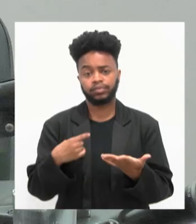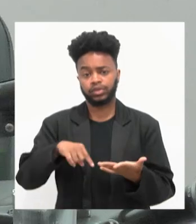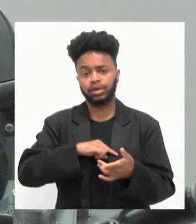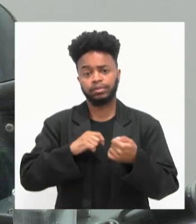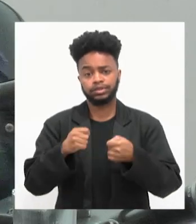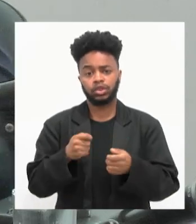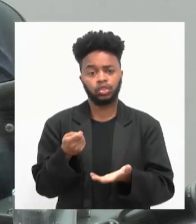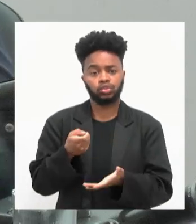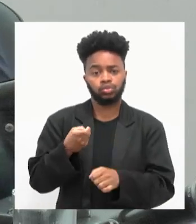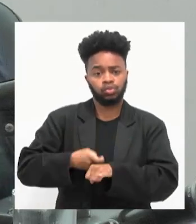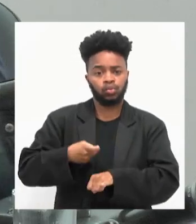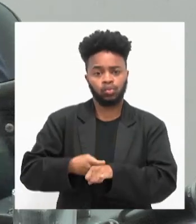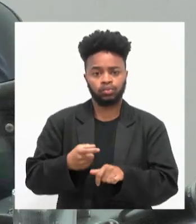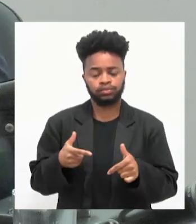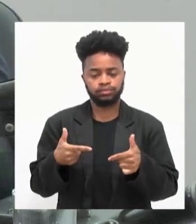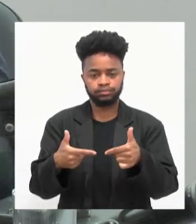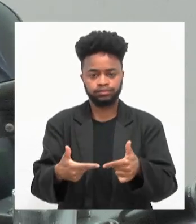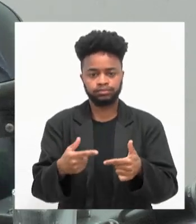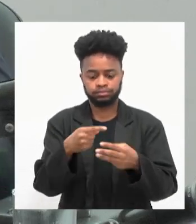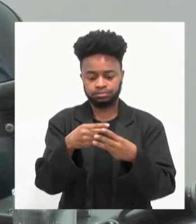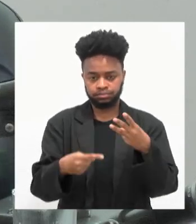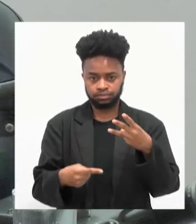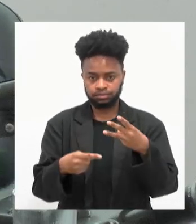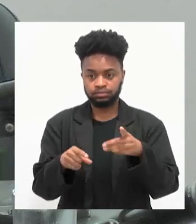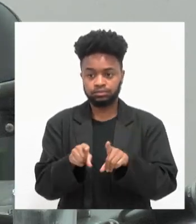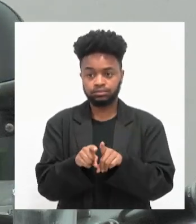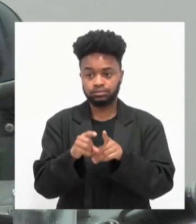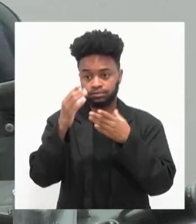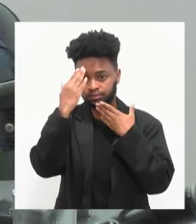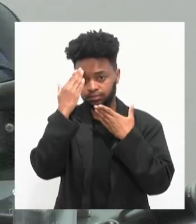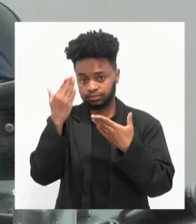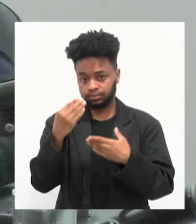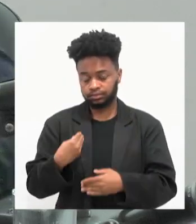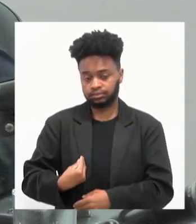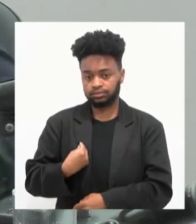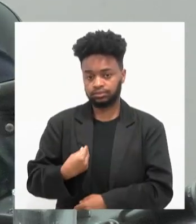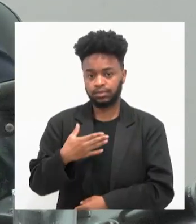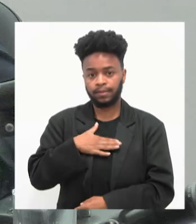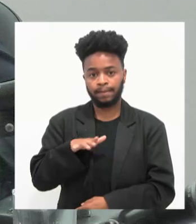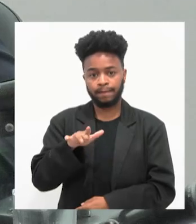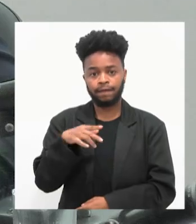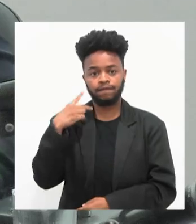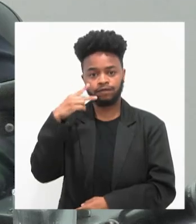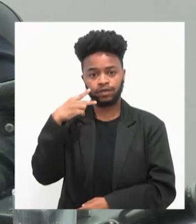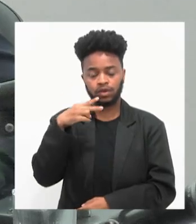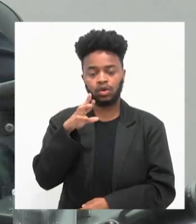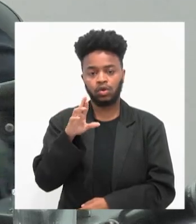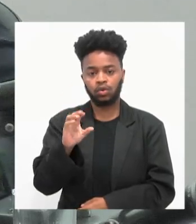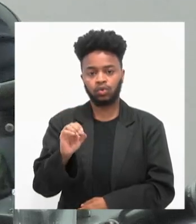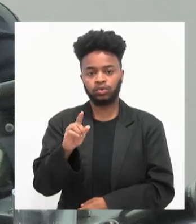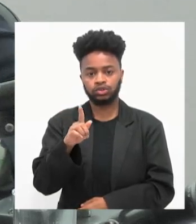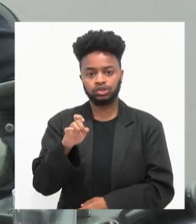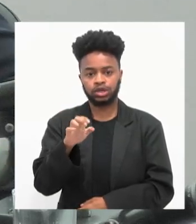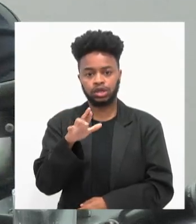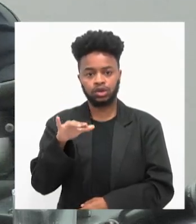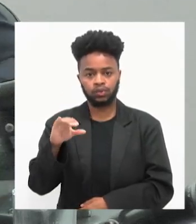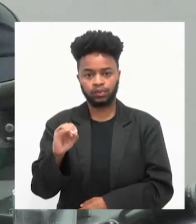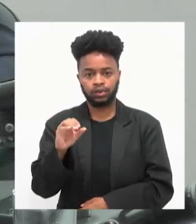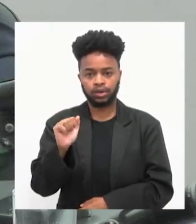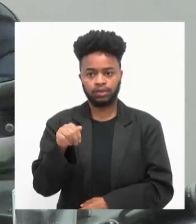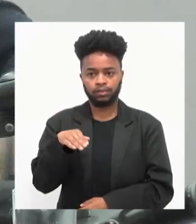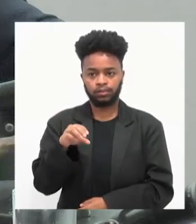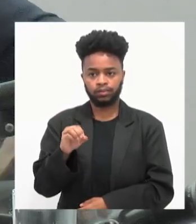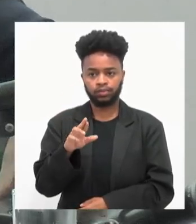3 sentidos. Demais, agradecer a presença do meu irmão, o vereador Rogério Amorim, presidente da Comissão